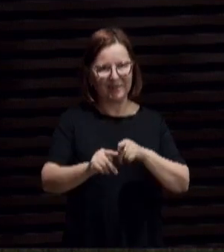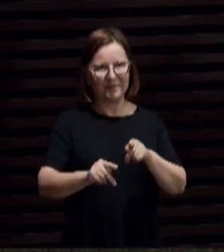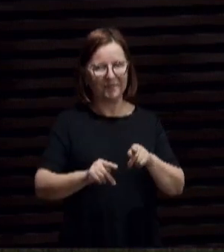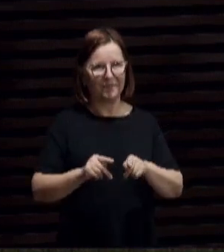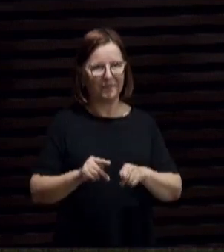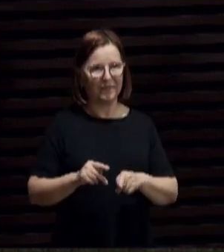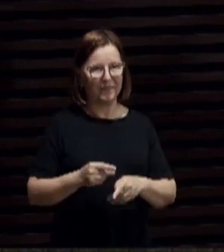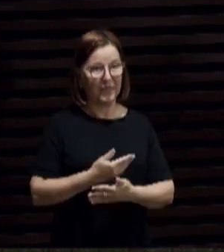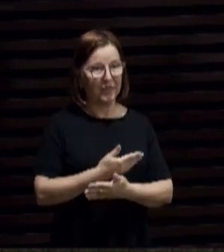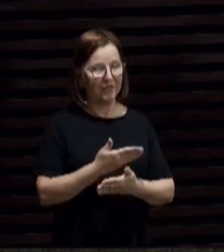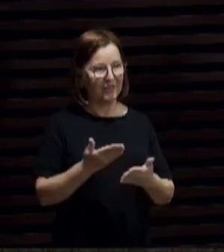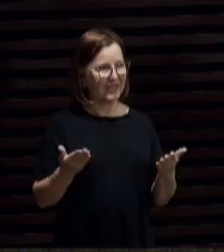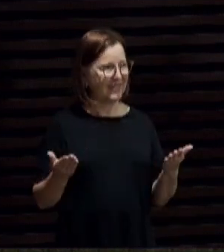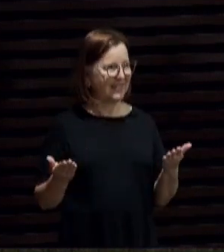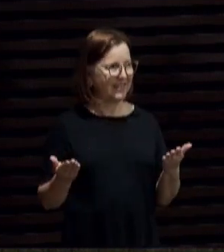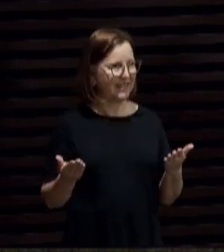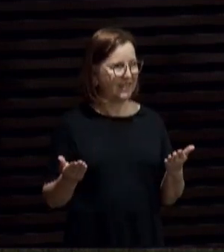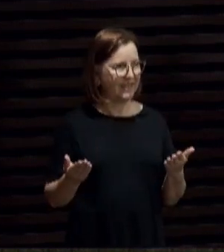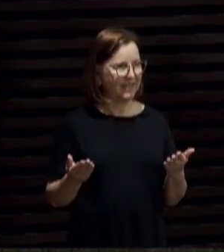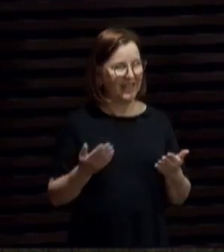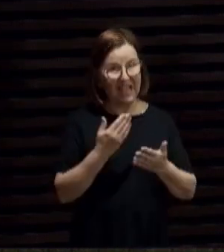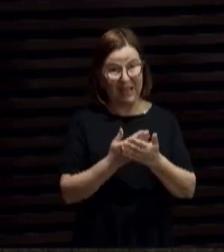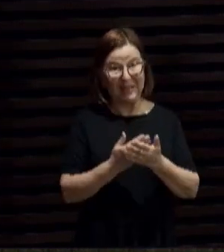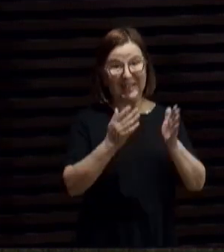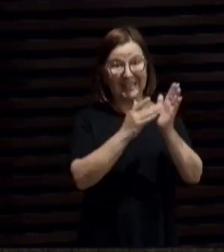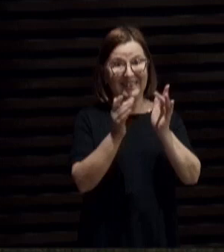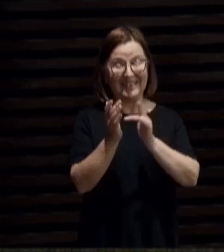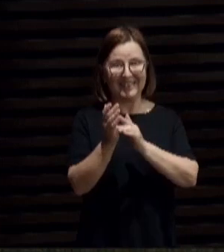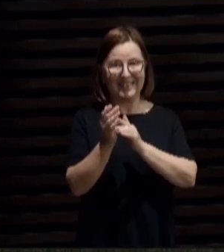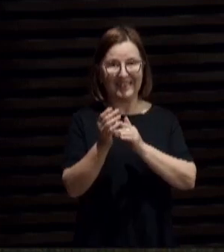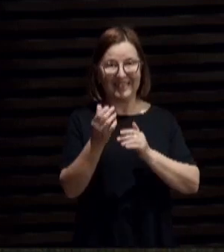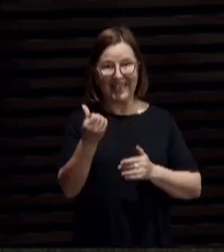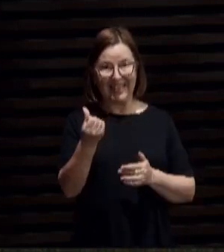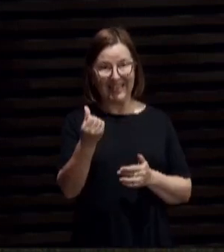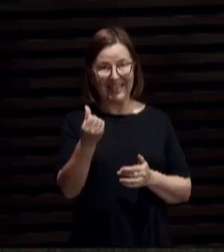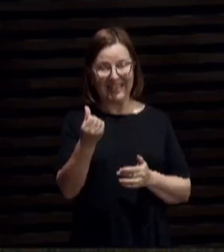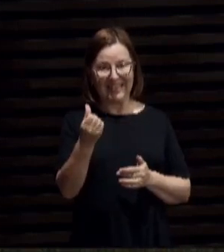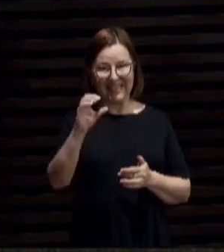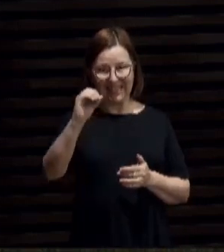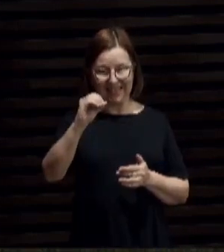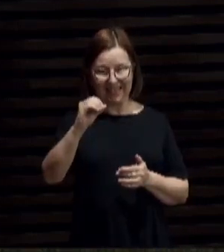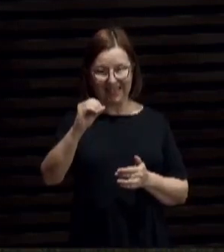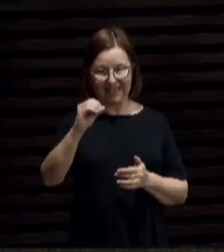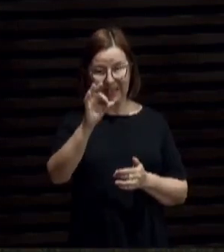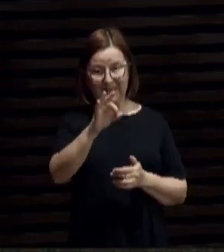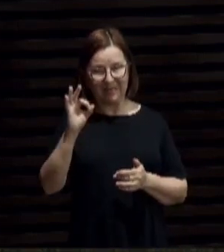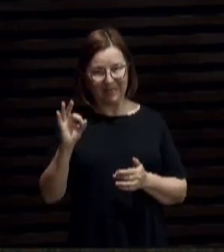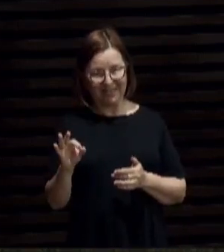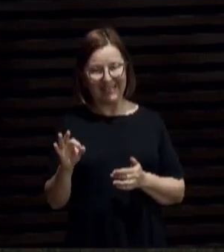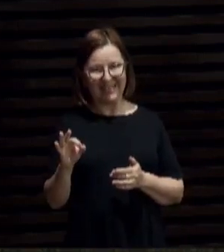Se você vai estudar Jesus, 60% dos estudos dele são com comida.